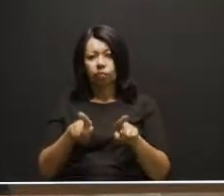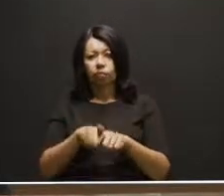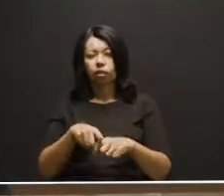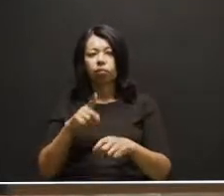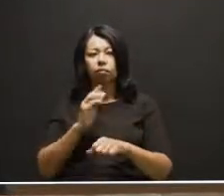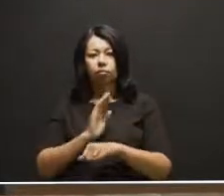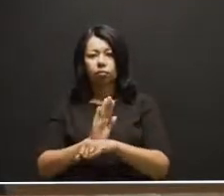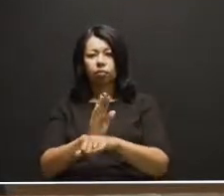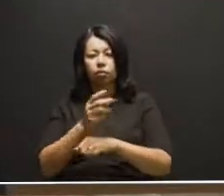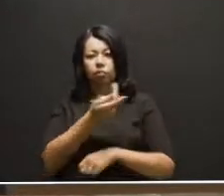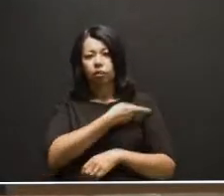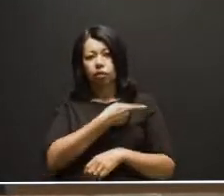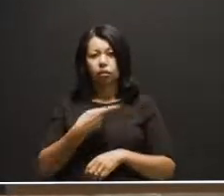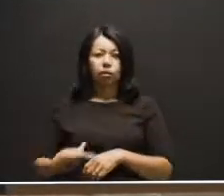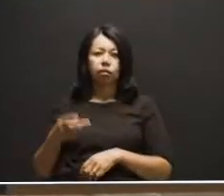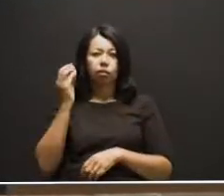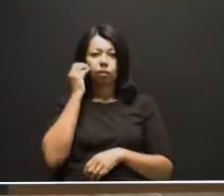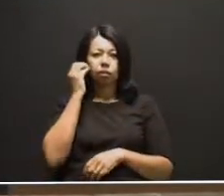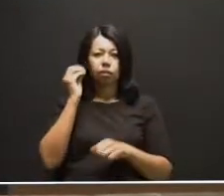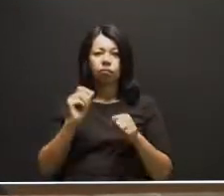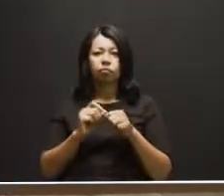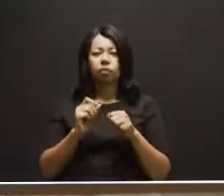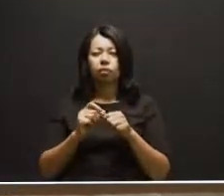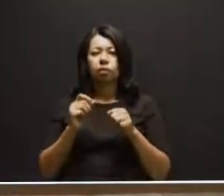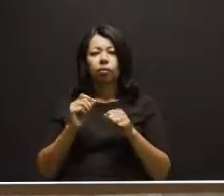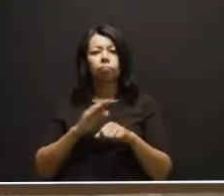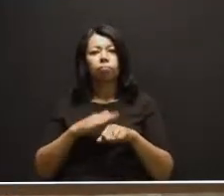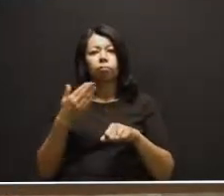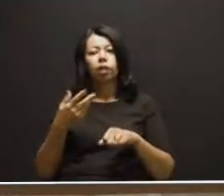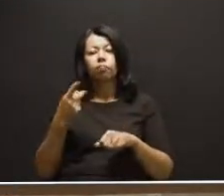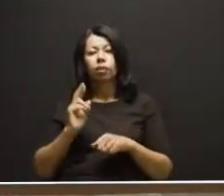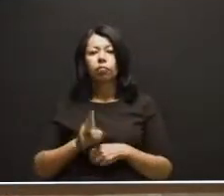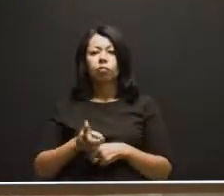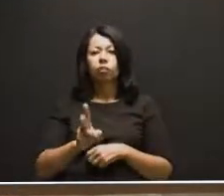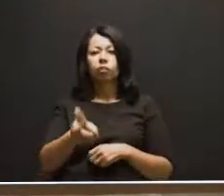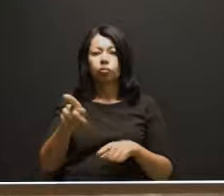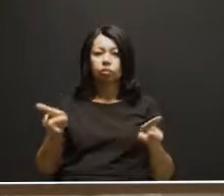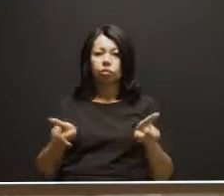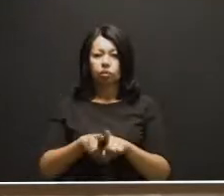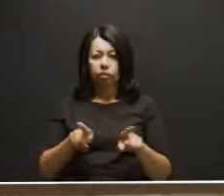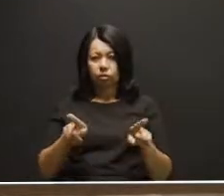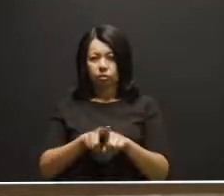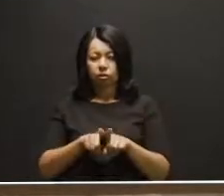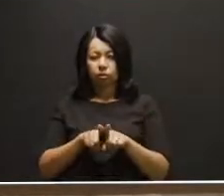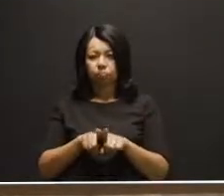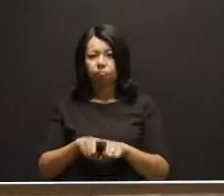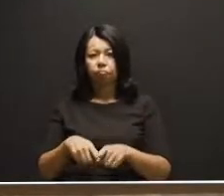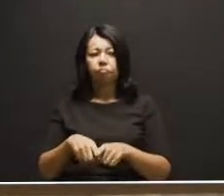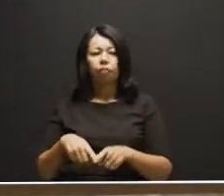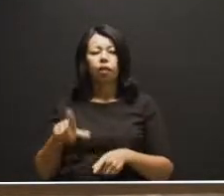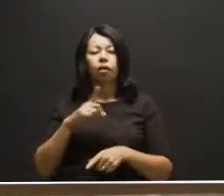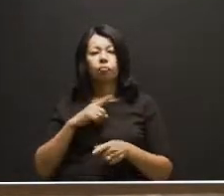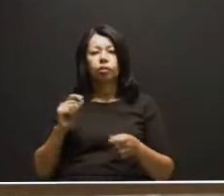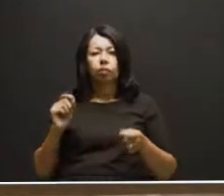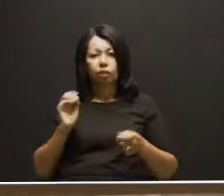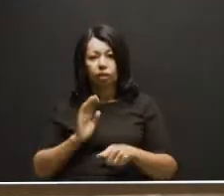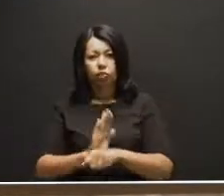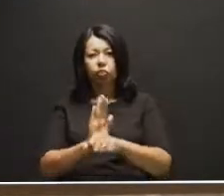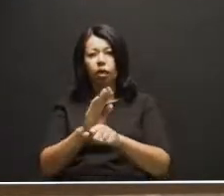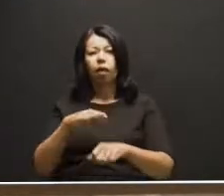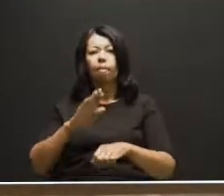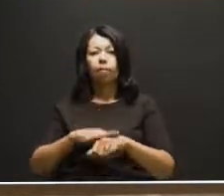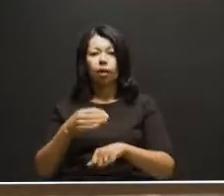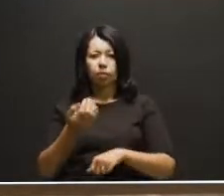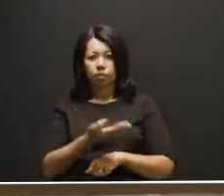né nosso presidente tentando fazer o máximo para que isso continue da forma que é na verdade nós tínhamos que investir mais e